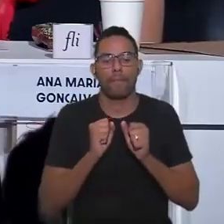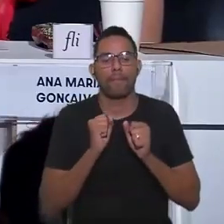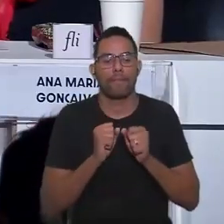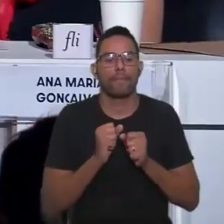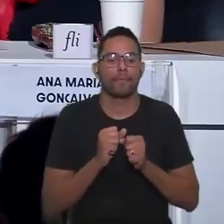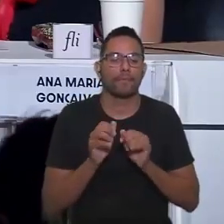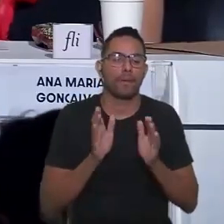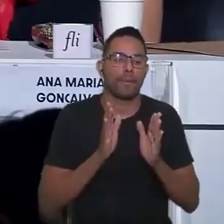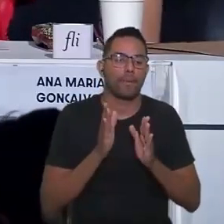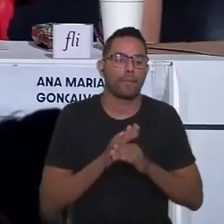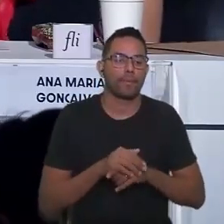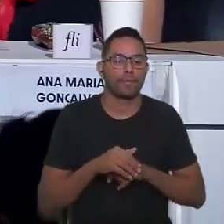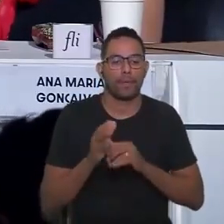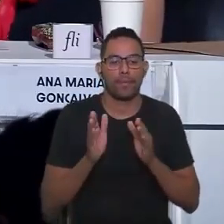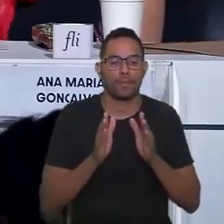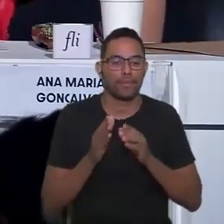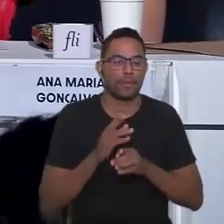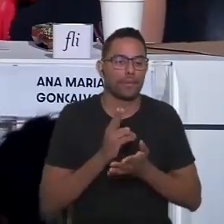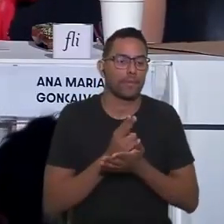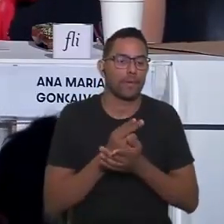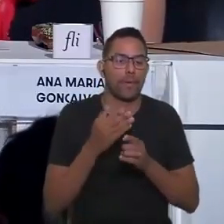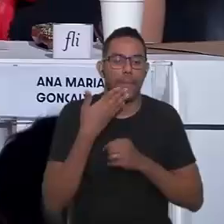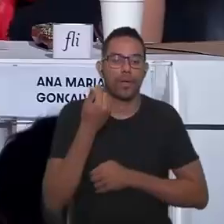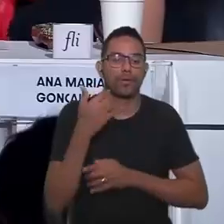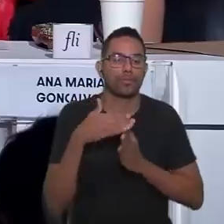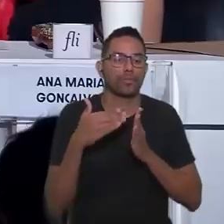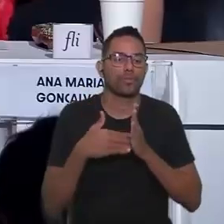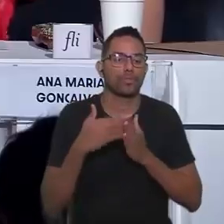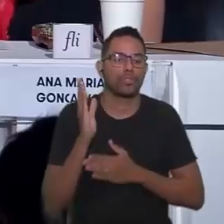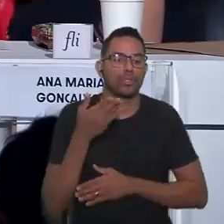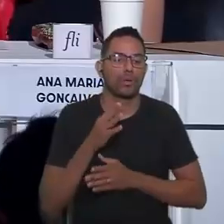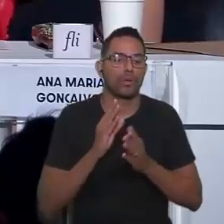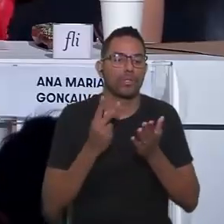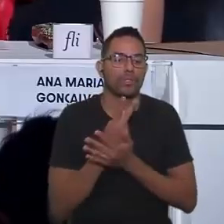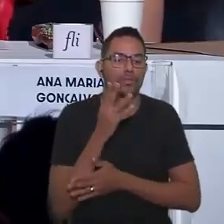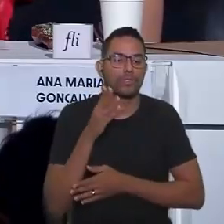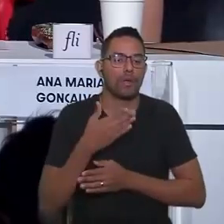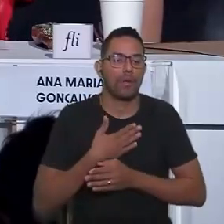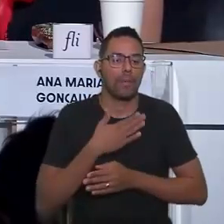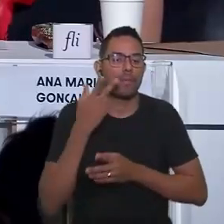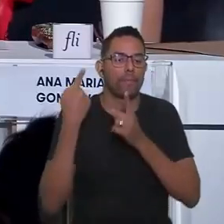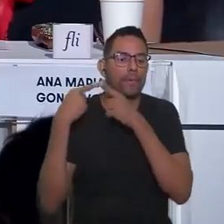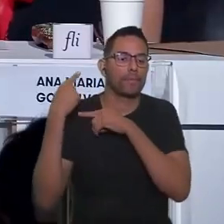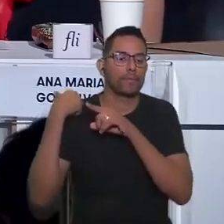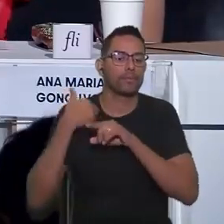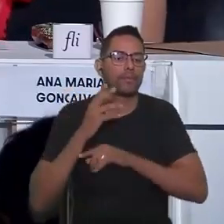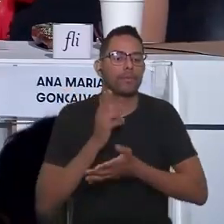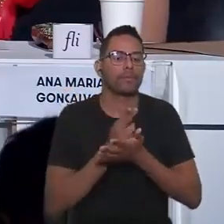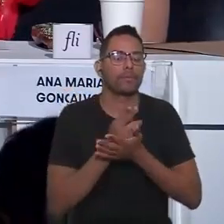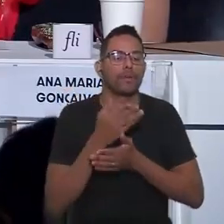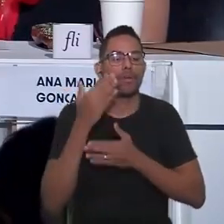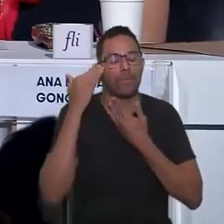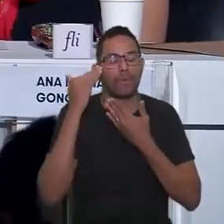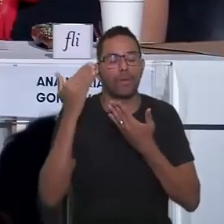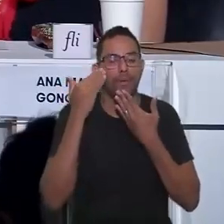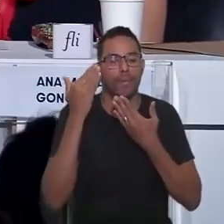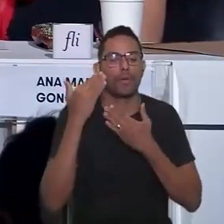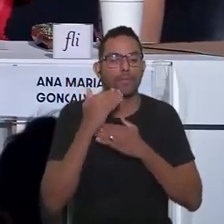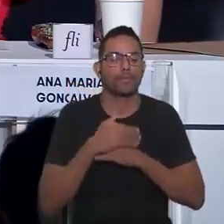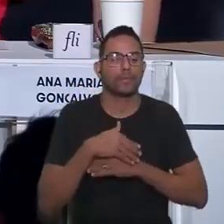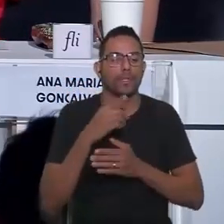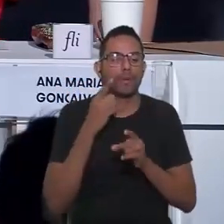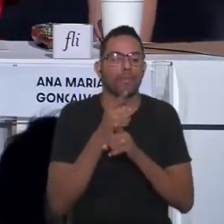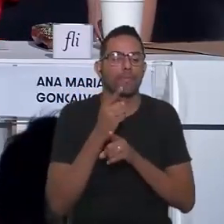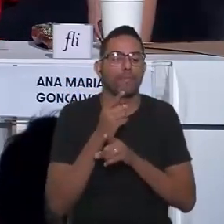posso acessar e mobilizar o melhor de tudo que já foi produzido pelos meus ancestrais. Obrigada. Esperando